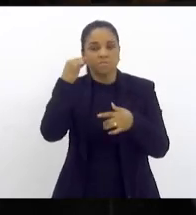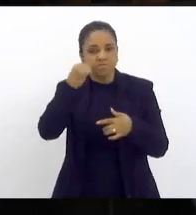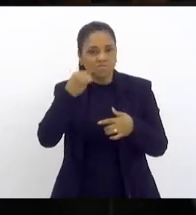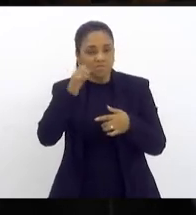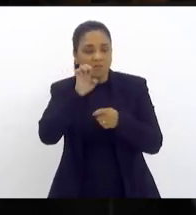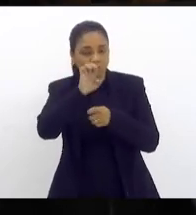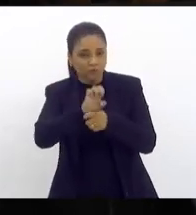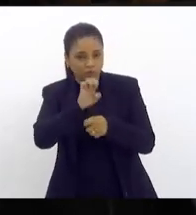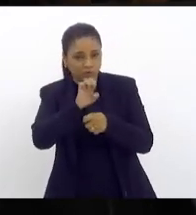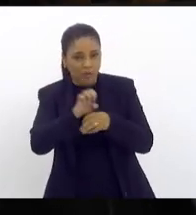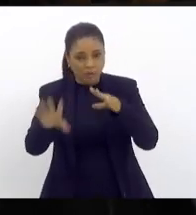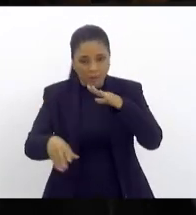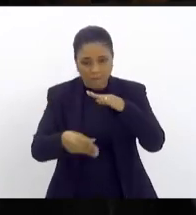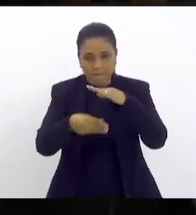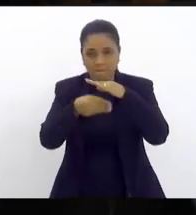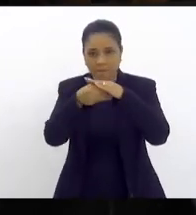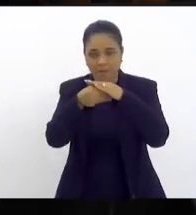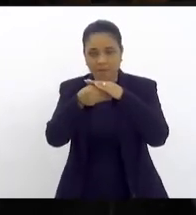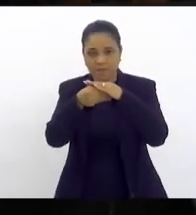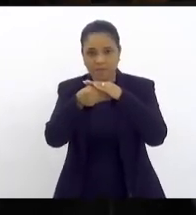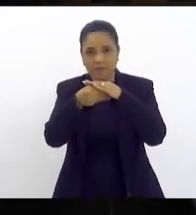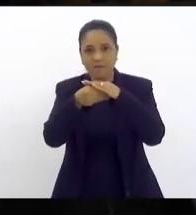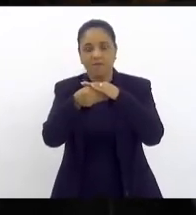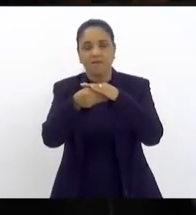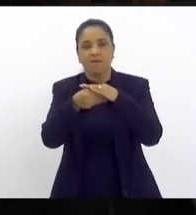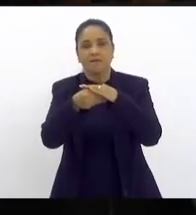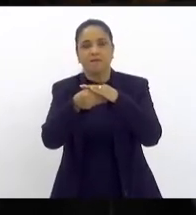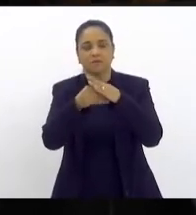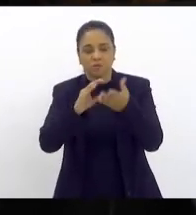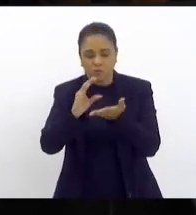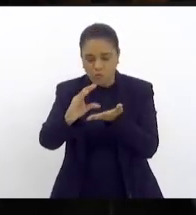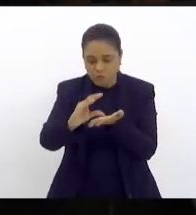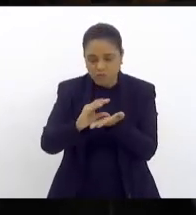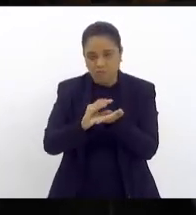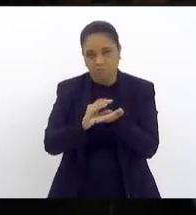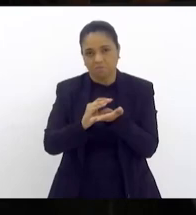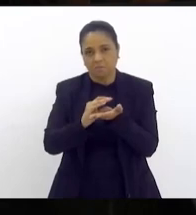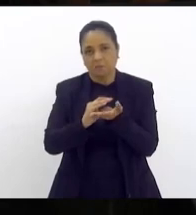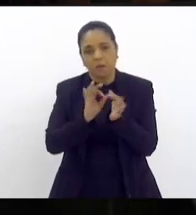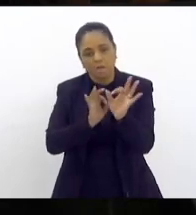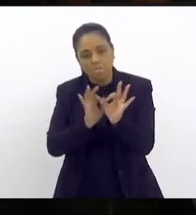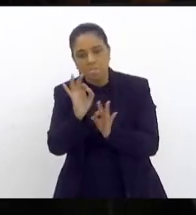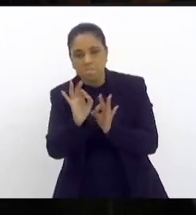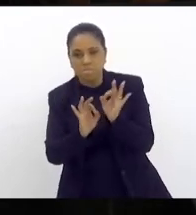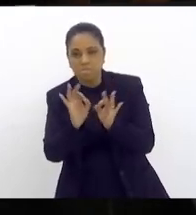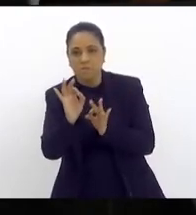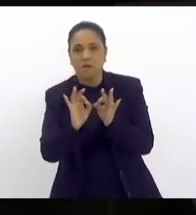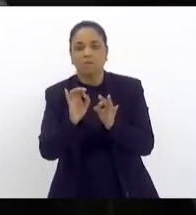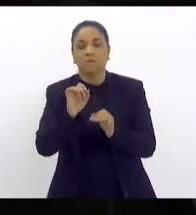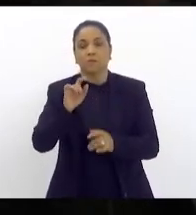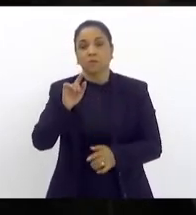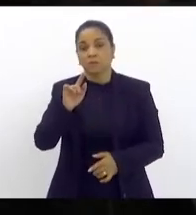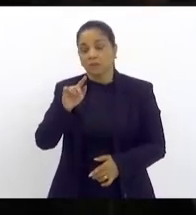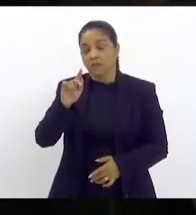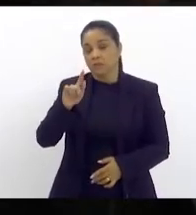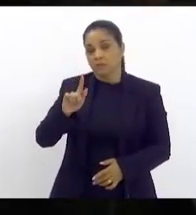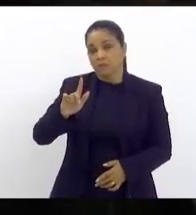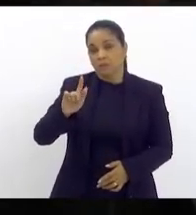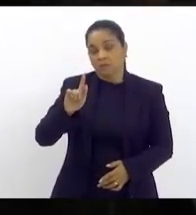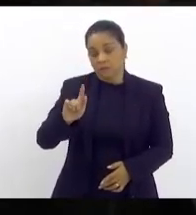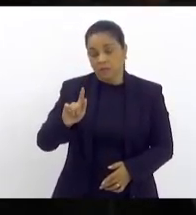coloquem uma emenda de bancada no orçamento Será preparado esse ano para que o dgh possa fazer frente